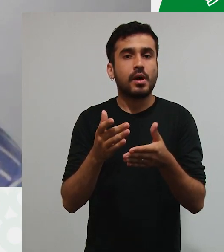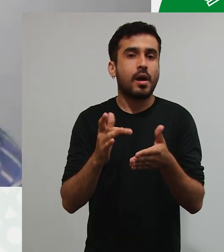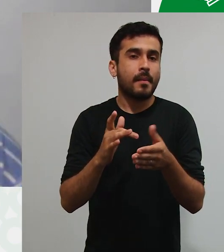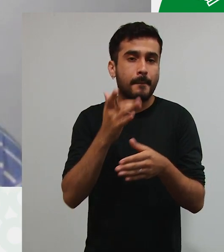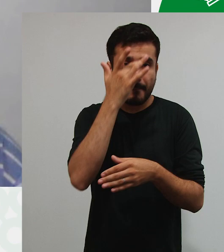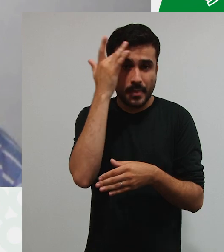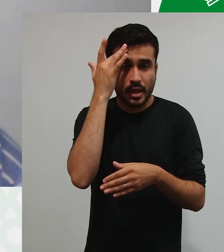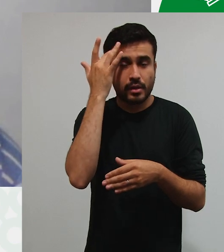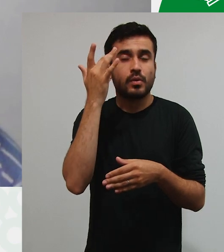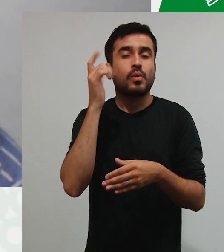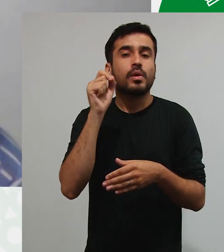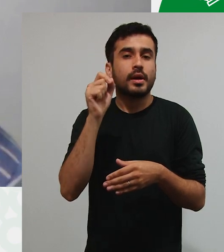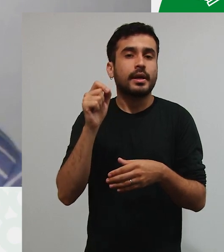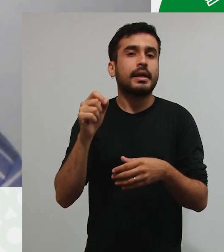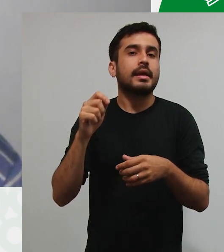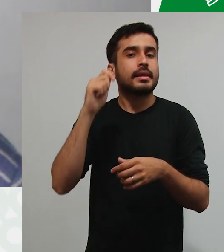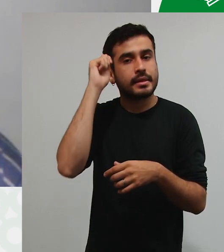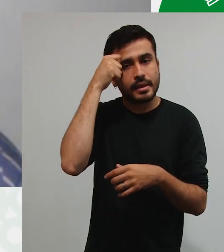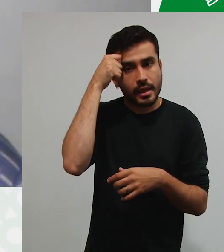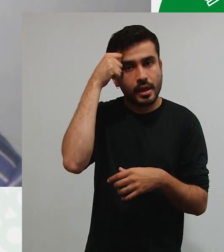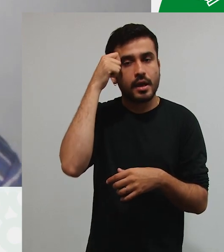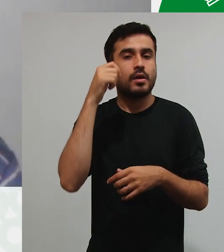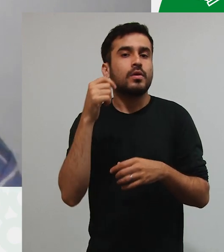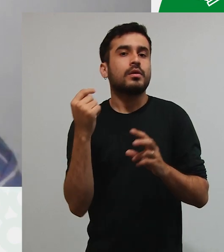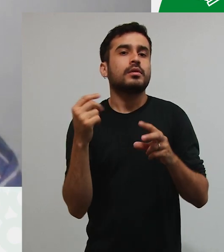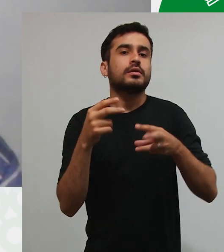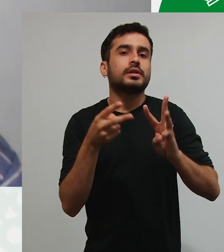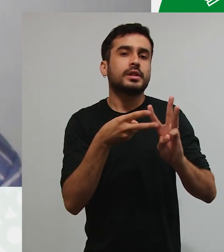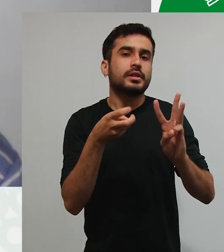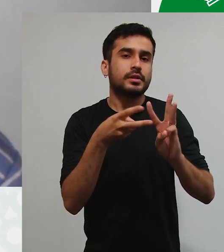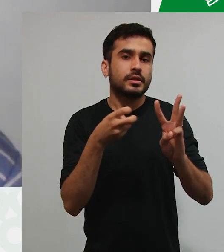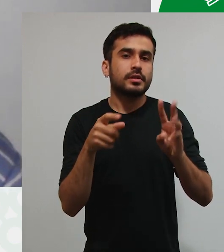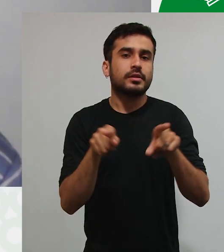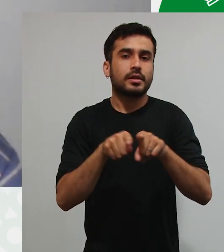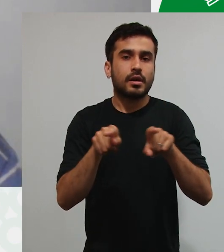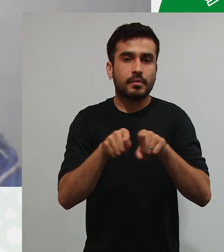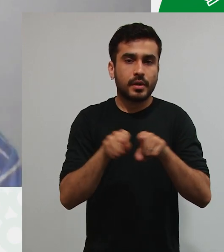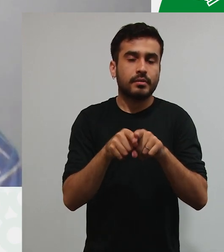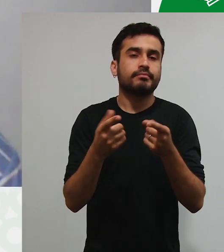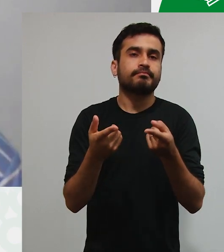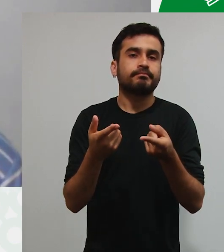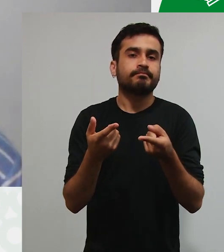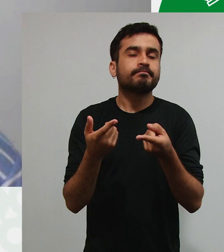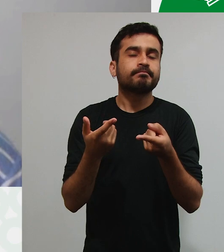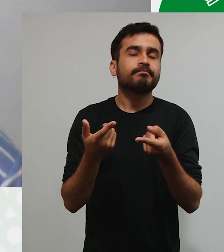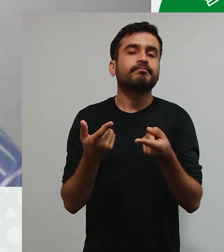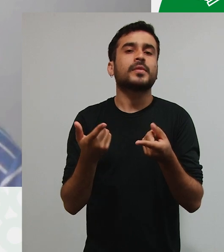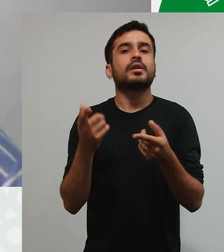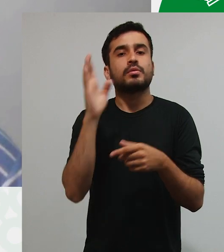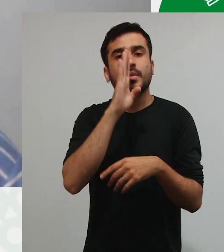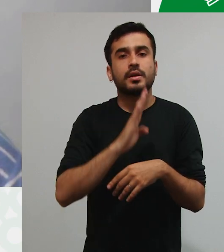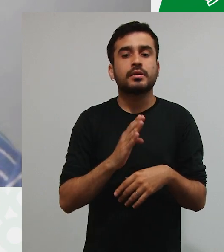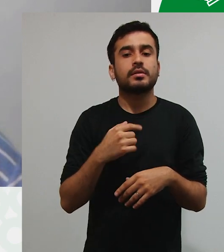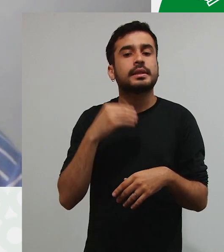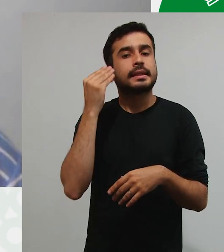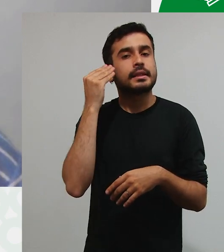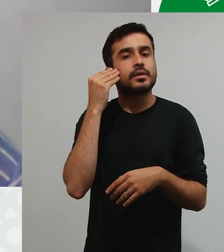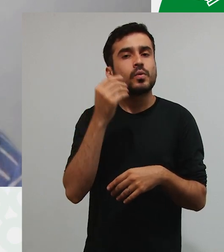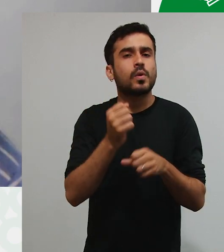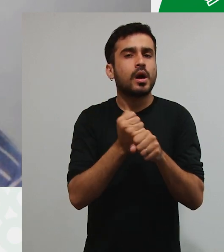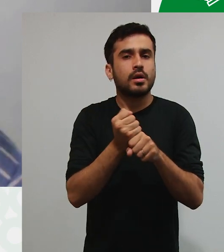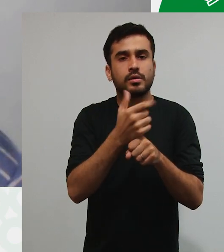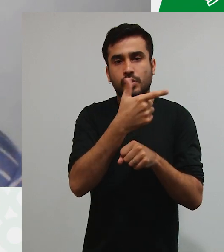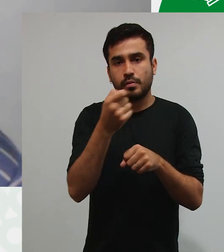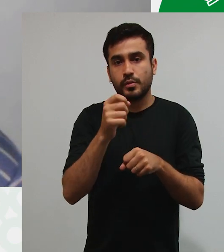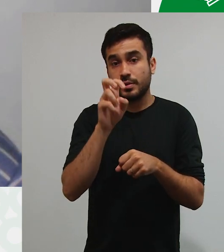da Fundação Ford. E eu concorro a essa bolsa em 2005 e sou aprovado. Em 2006, eu passo